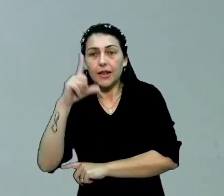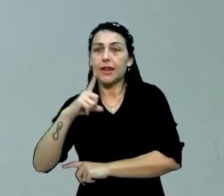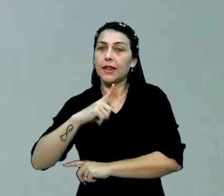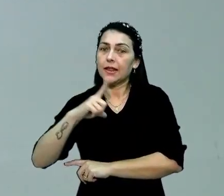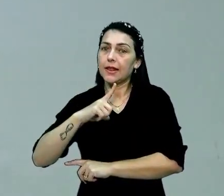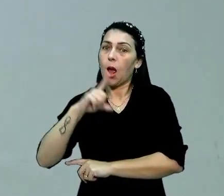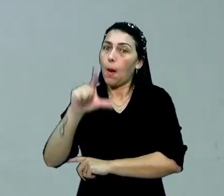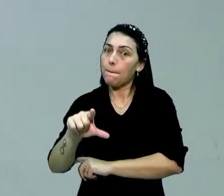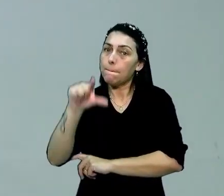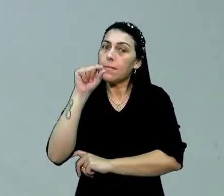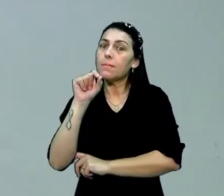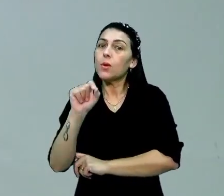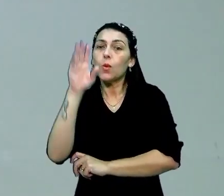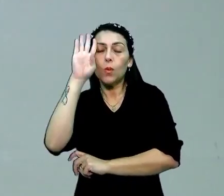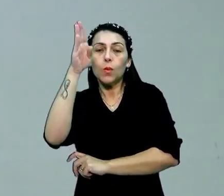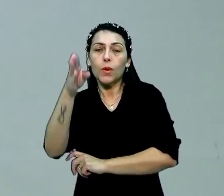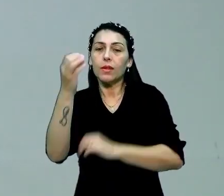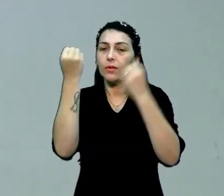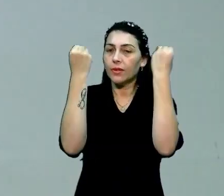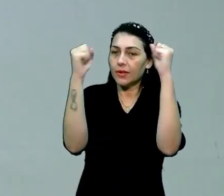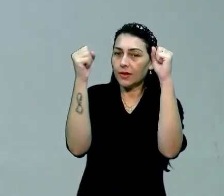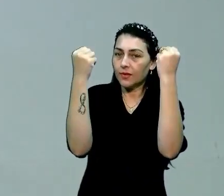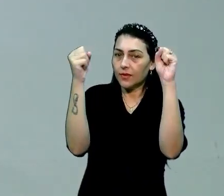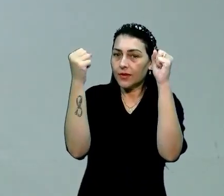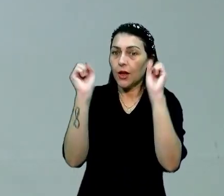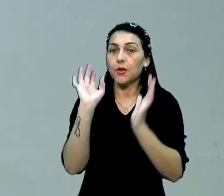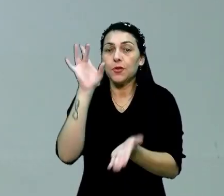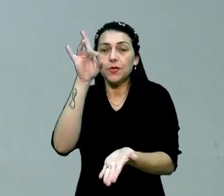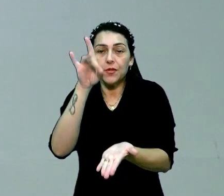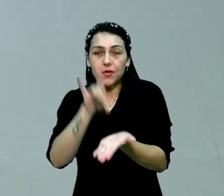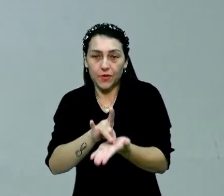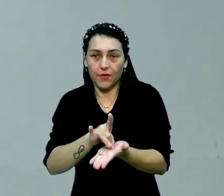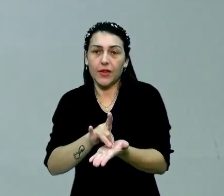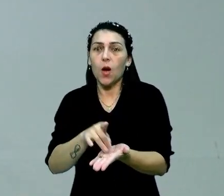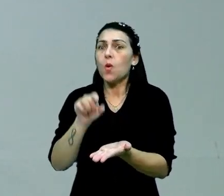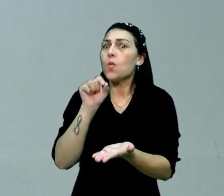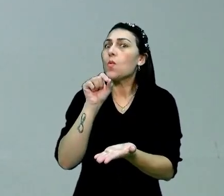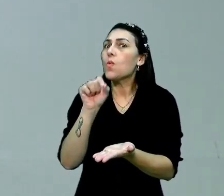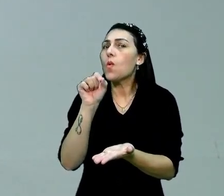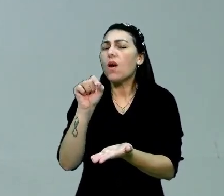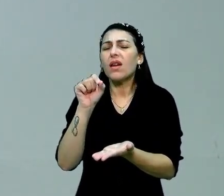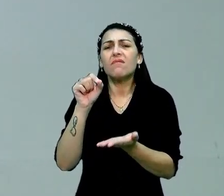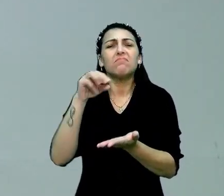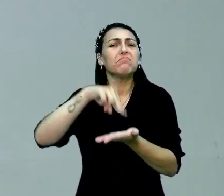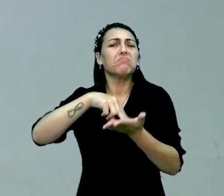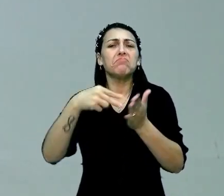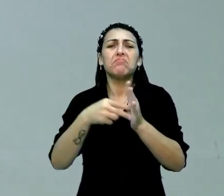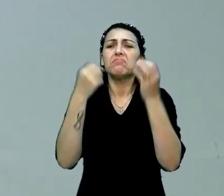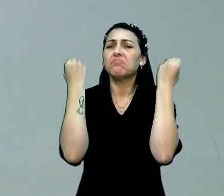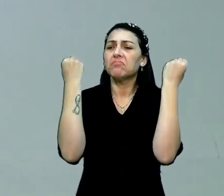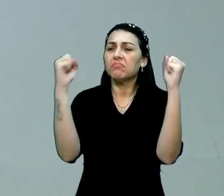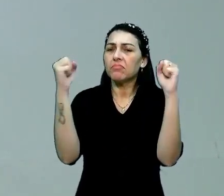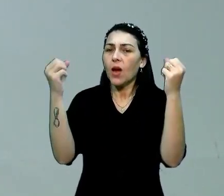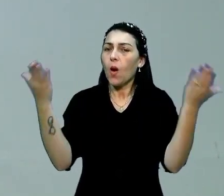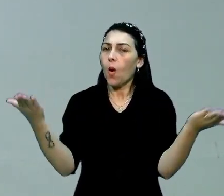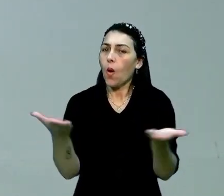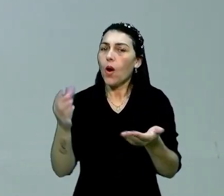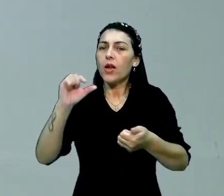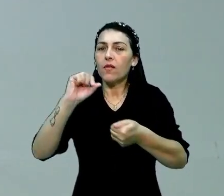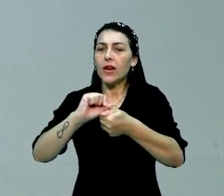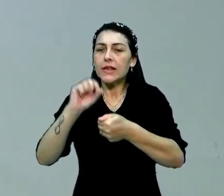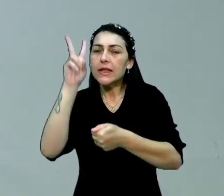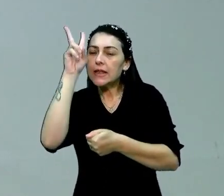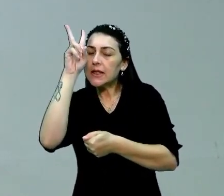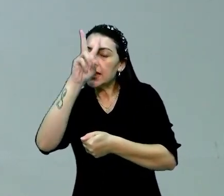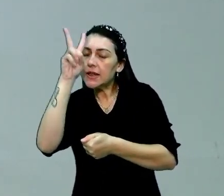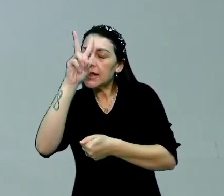elemento principal, que é a educação física. De fato, o que é educação física? Então, hoje a gente vai fazer esse mapeamento para